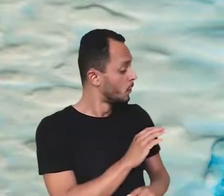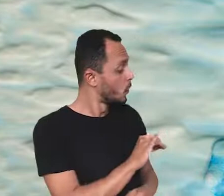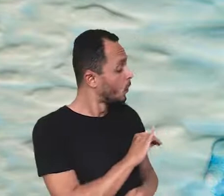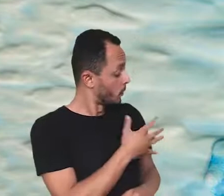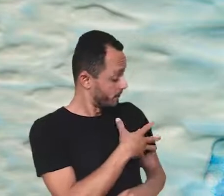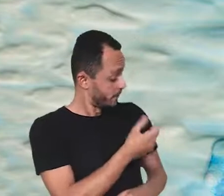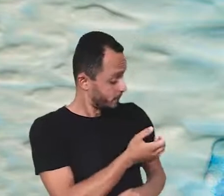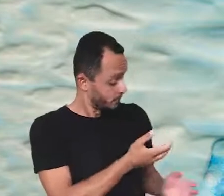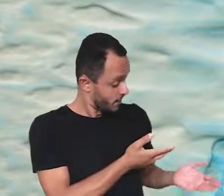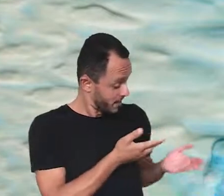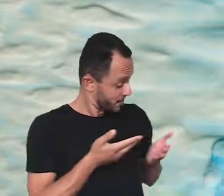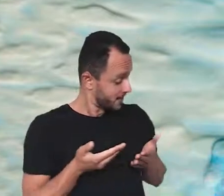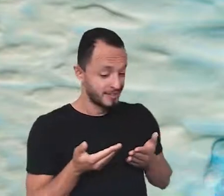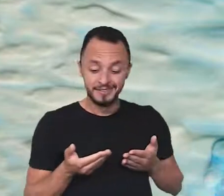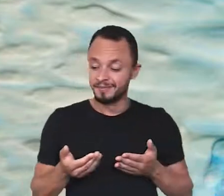Oi, filho. Vamos entrando.